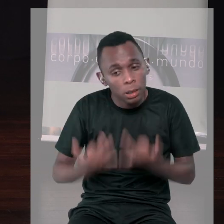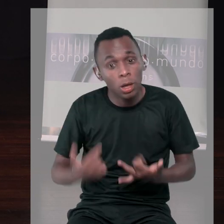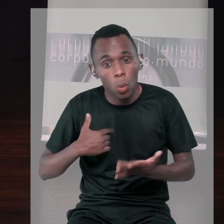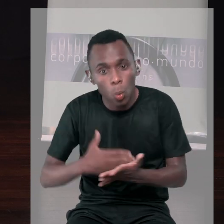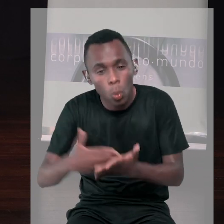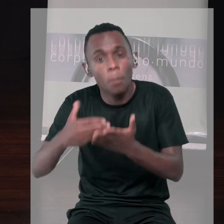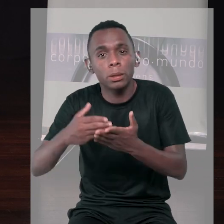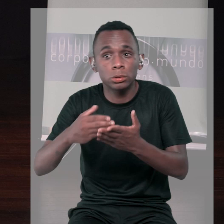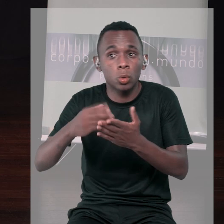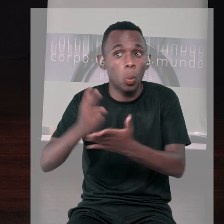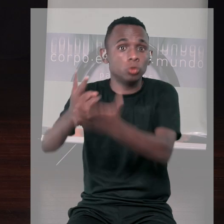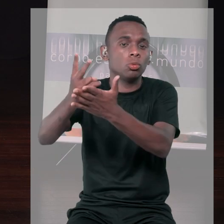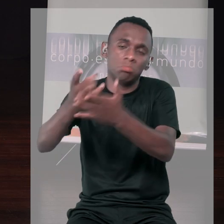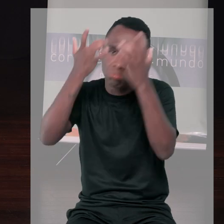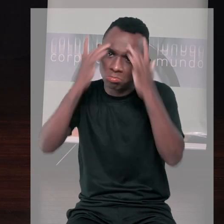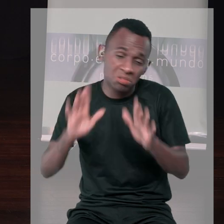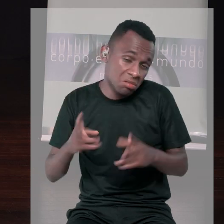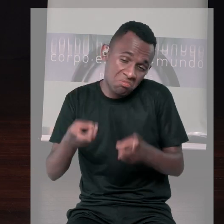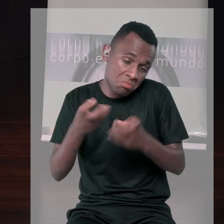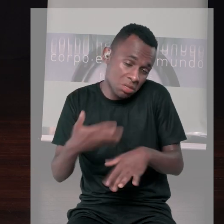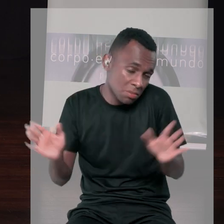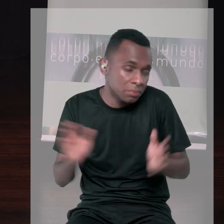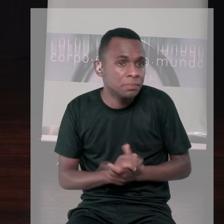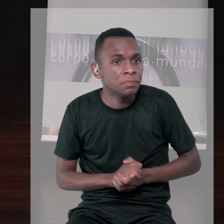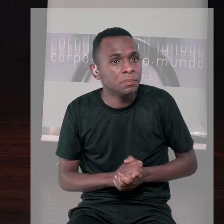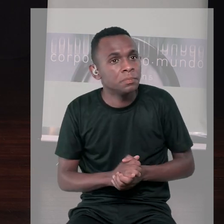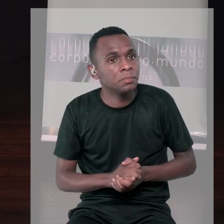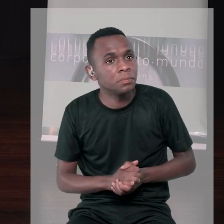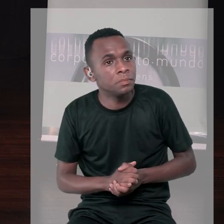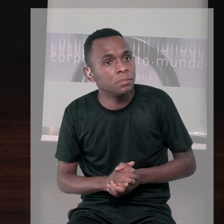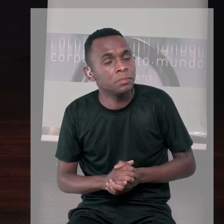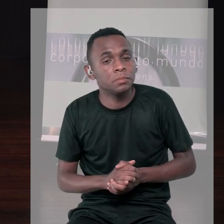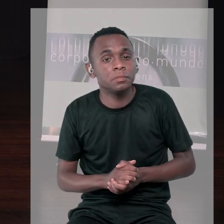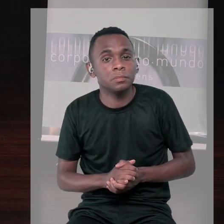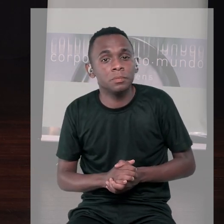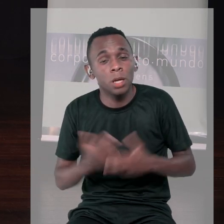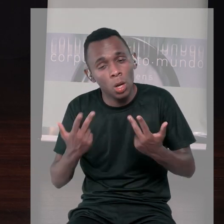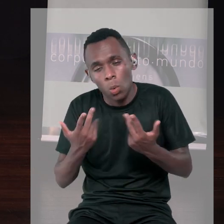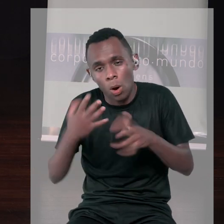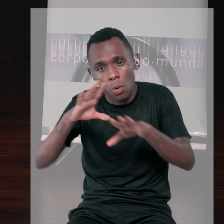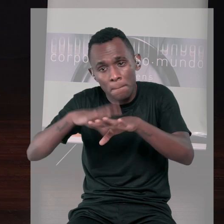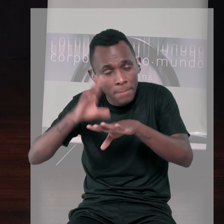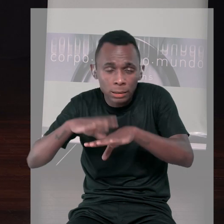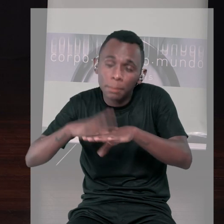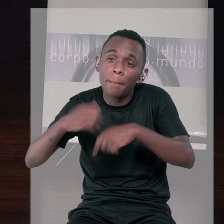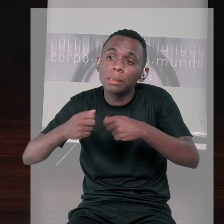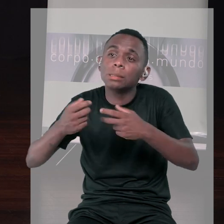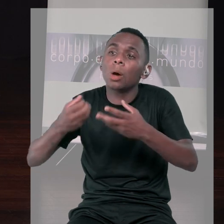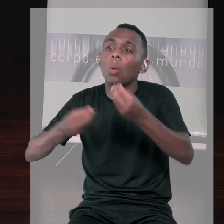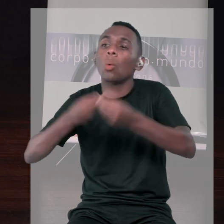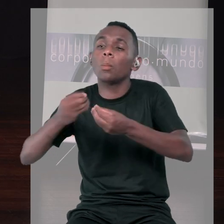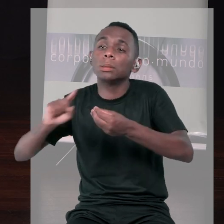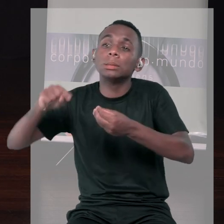ver. Né? Mas aí é igual um axioma em matemática. Você tem que ver quais são as consequências, inclusive lógicas,